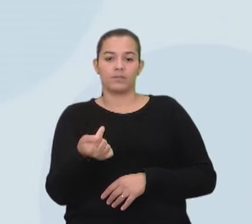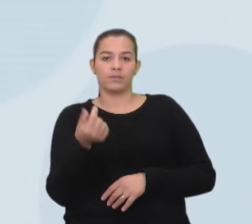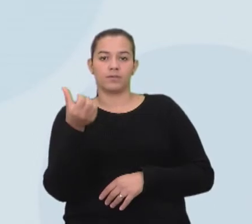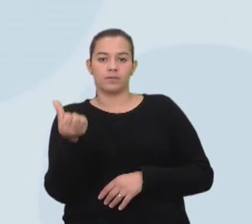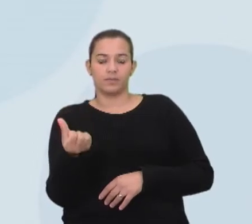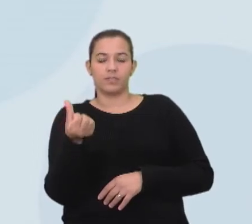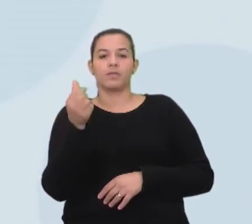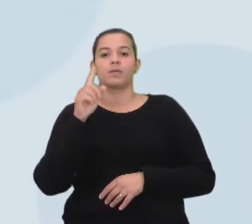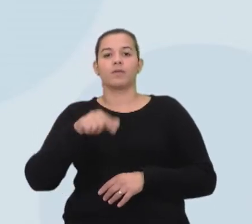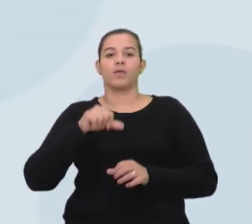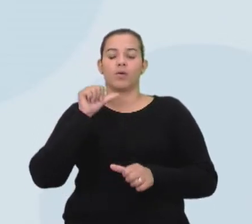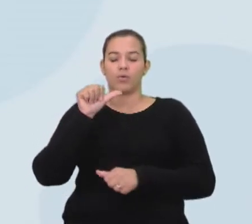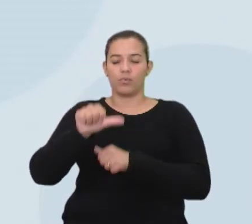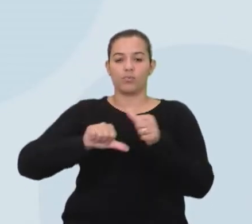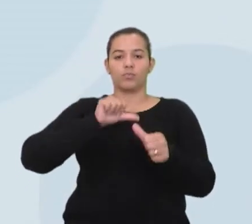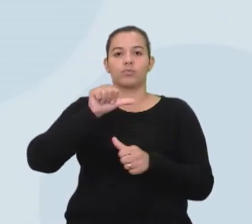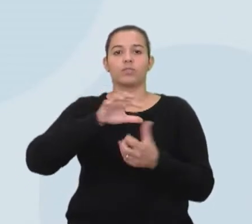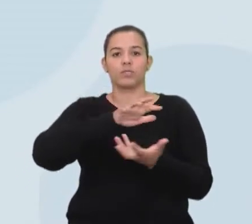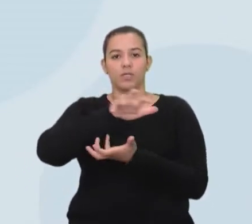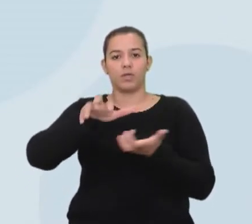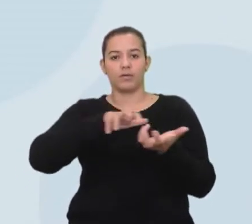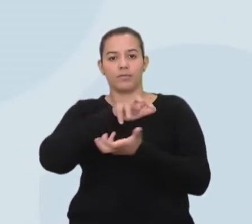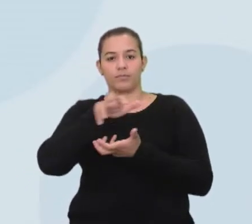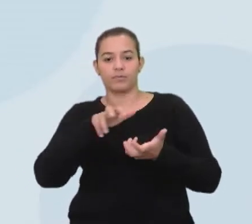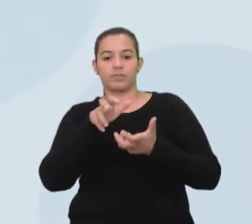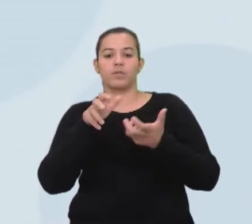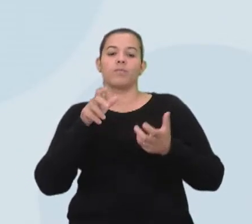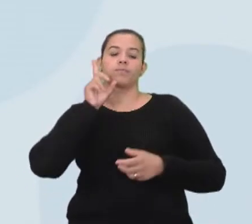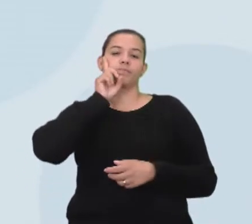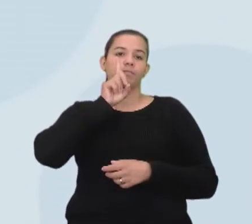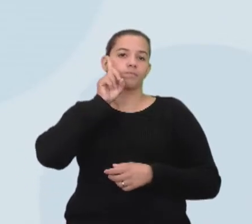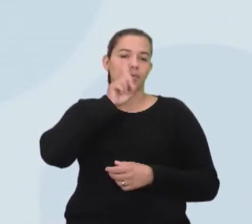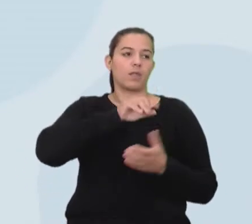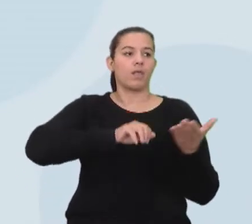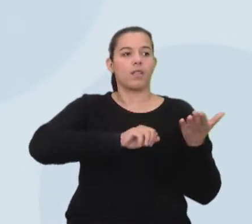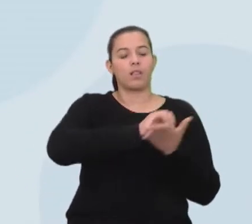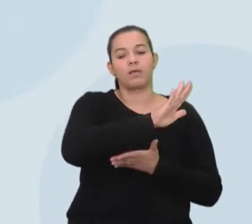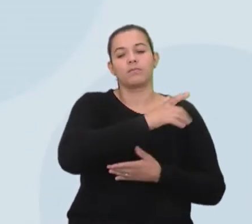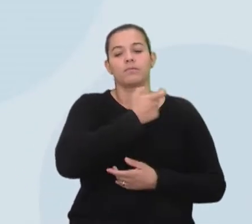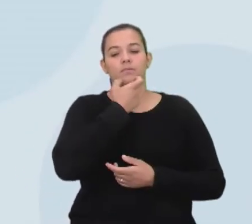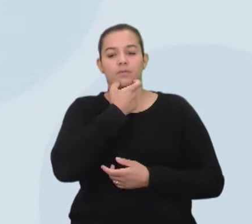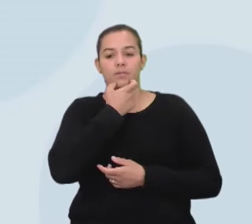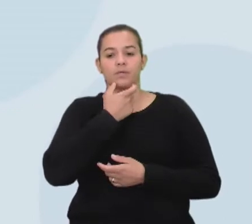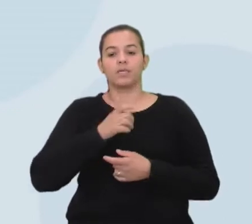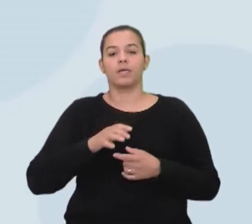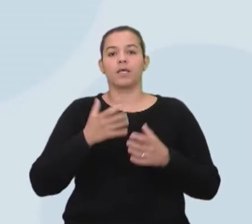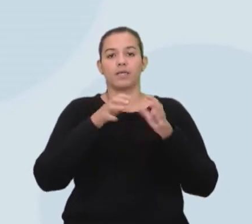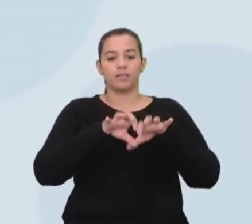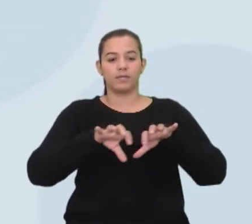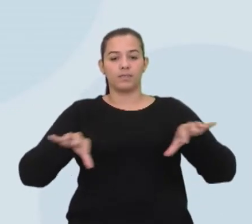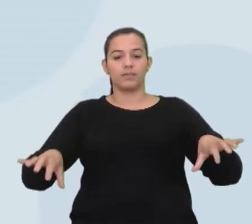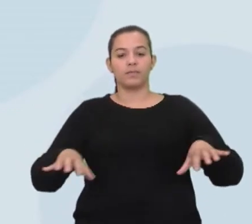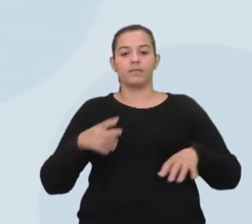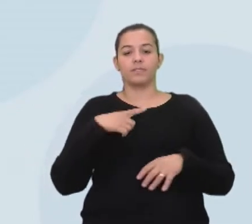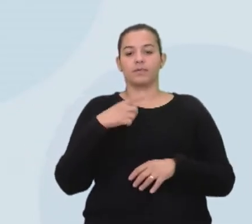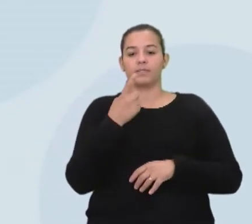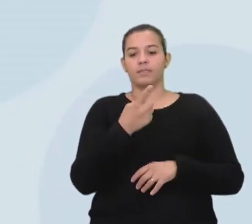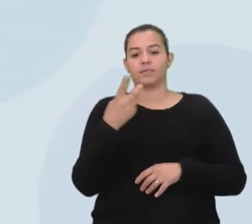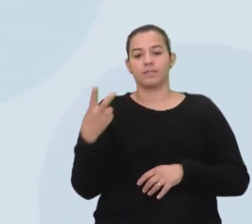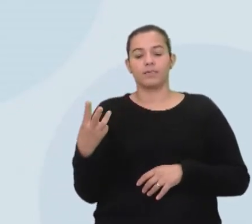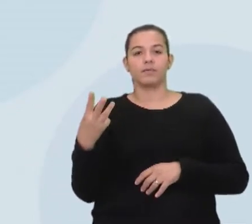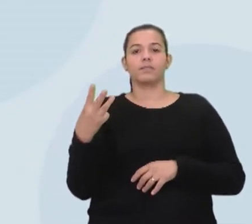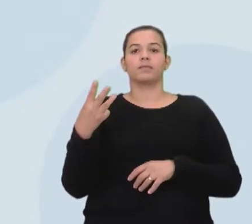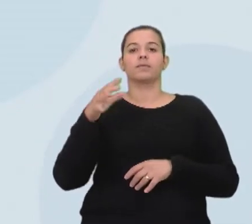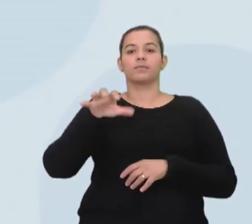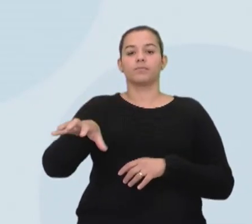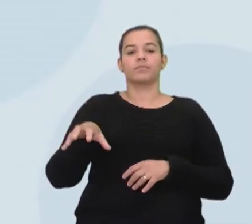da Revolução Americana, que acaba expulsando os ingleses e tornando aí, né, essas 13 colônias independentes